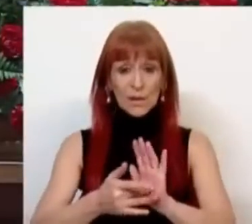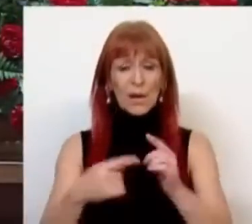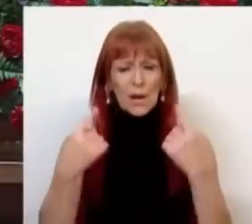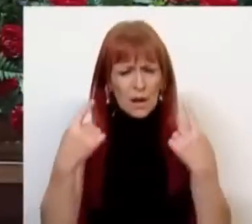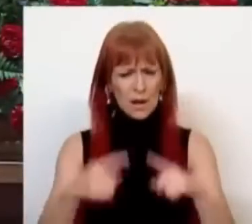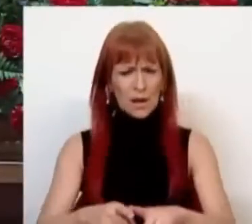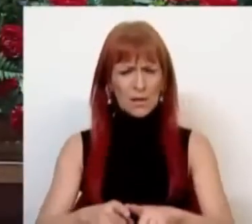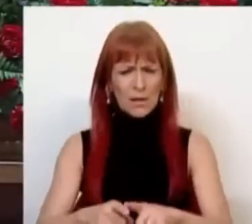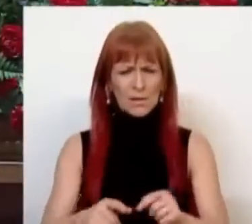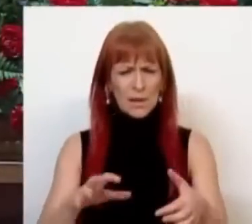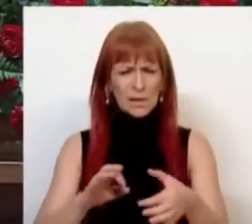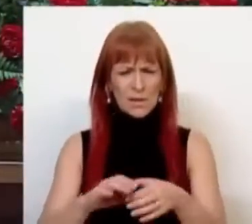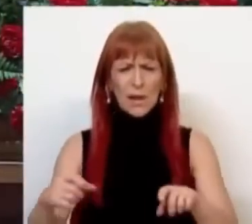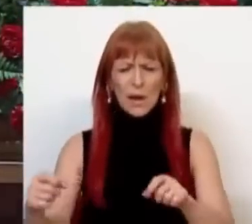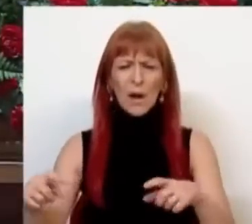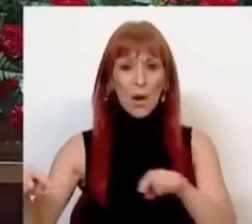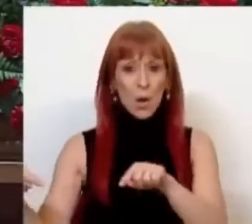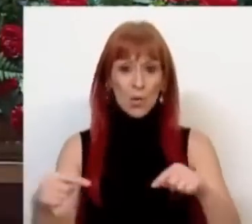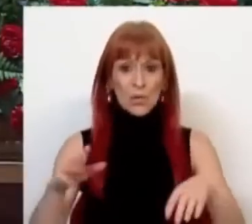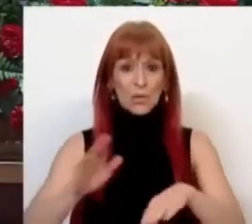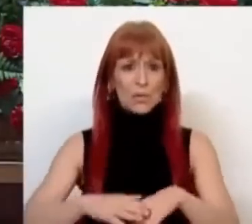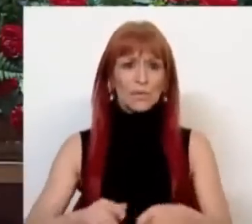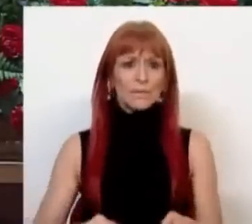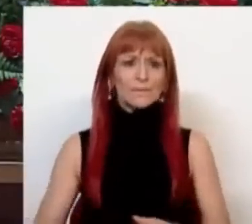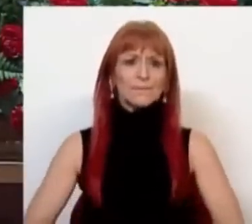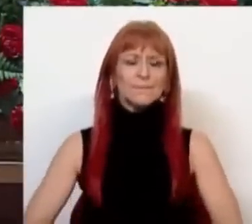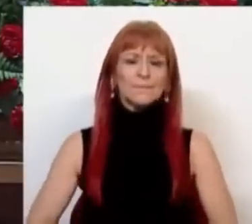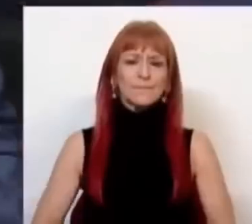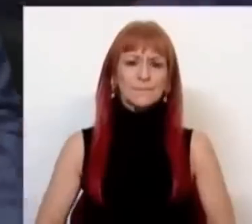compreende a pressão causada pelo retorno.